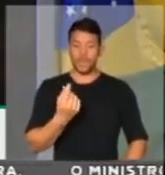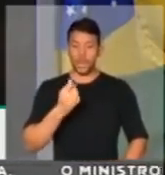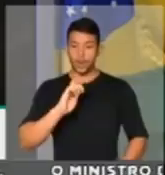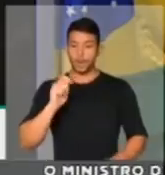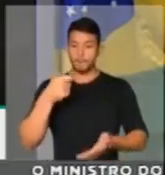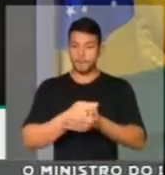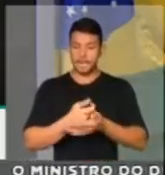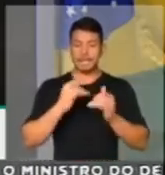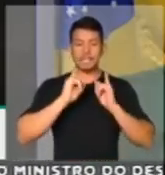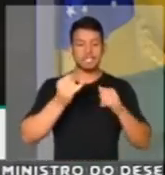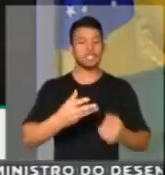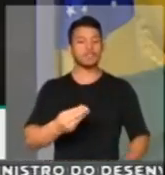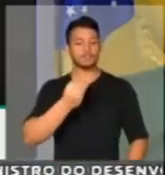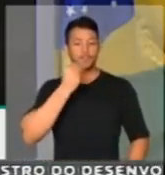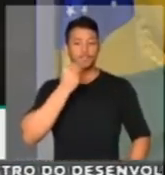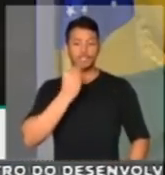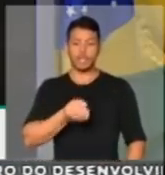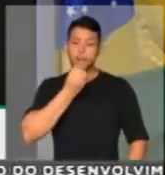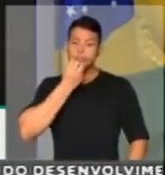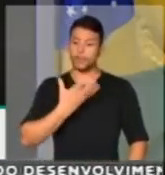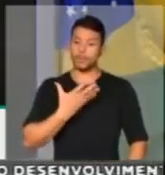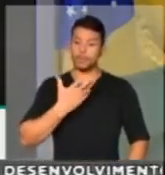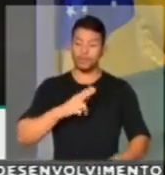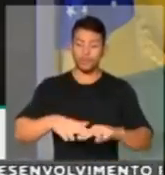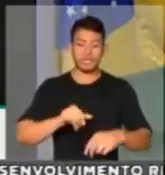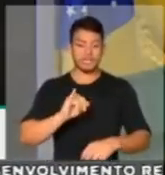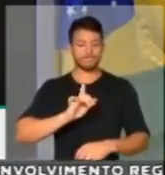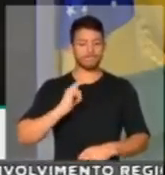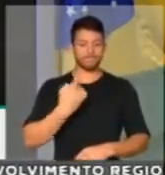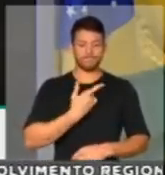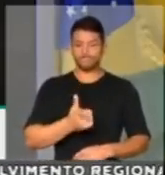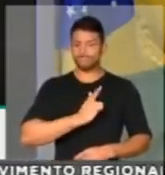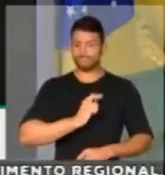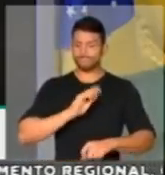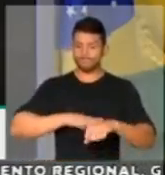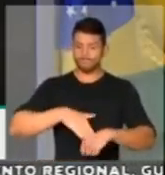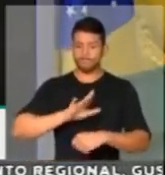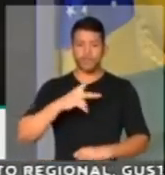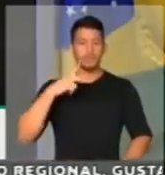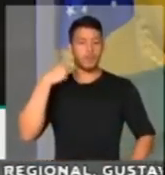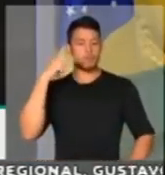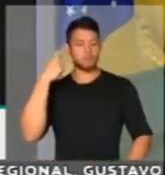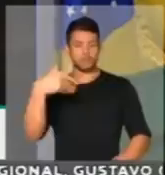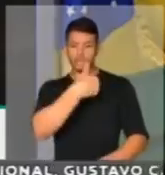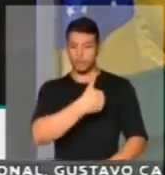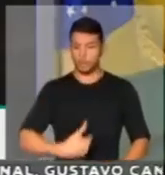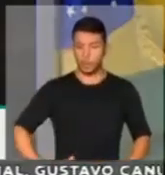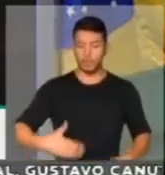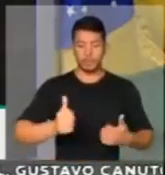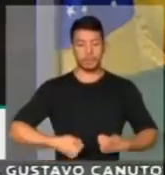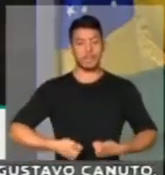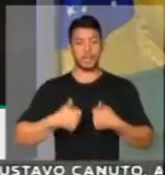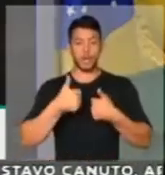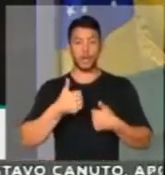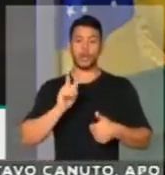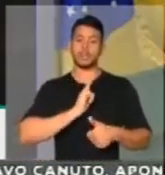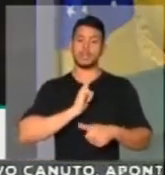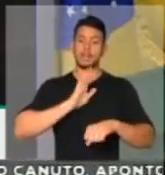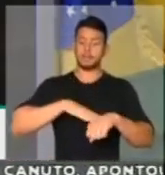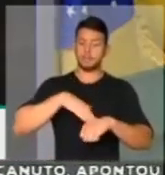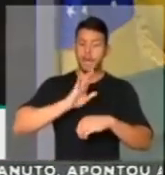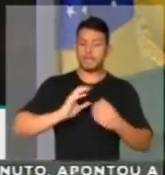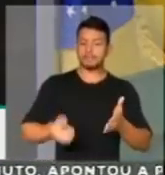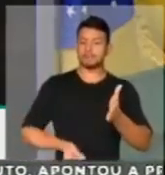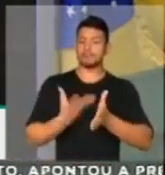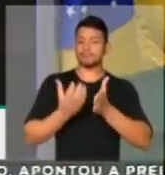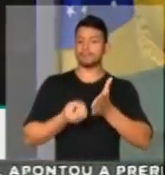nós poderíamos ter caso adotássemos políticas públicas corretas, um disparo de produtividade, de geração